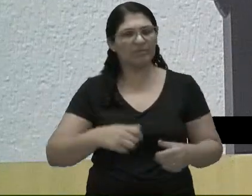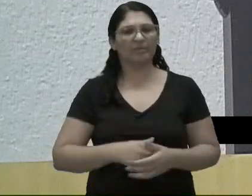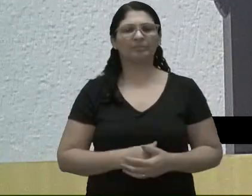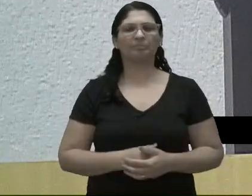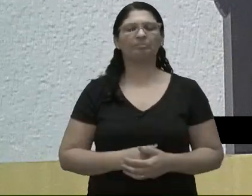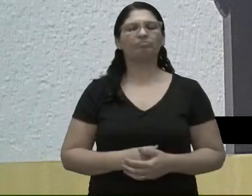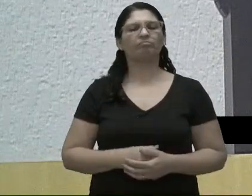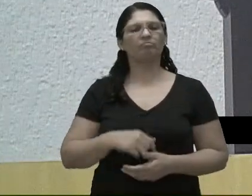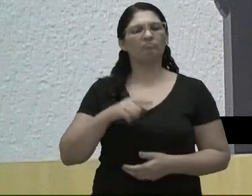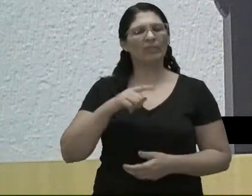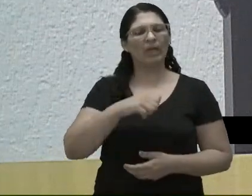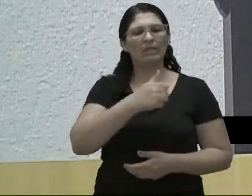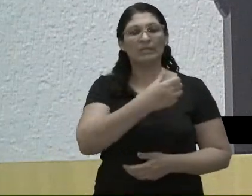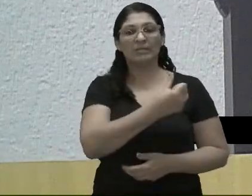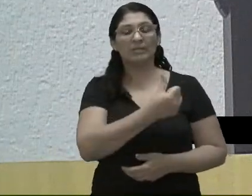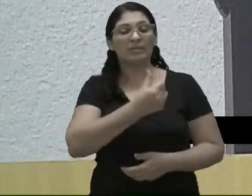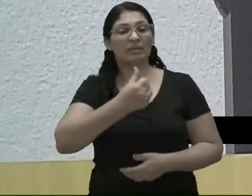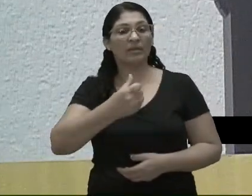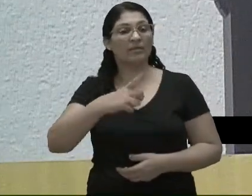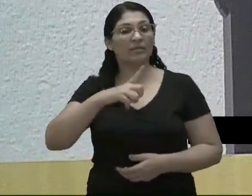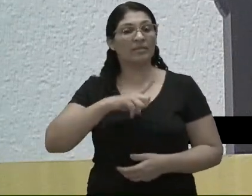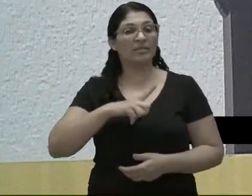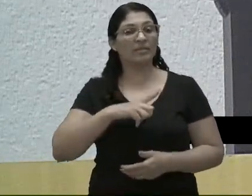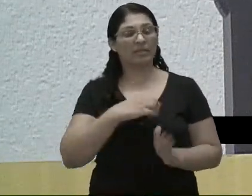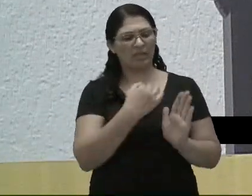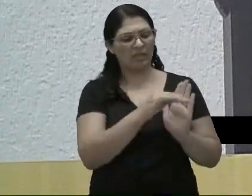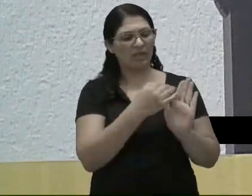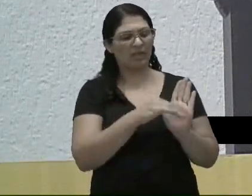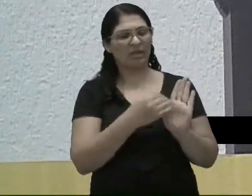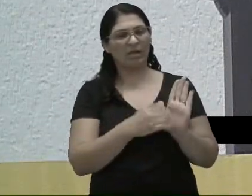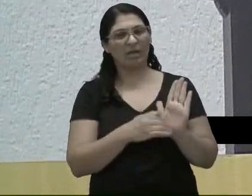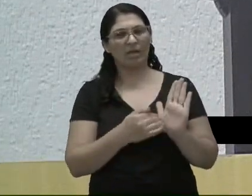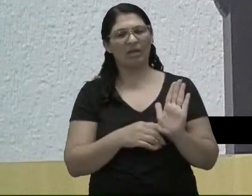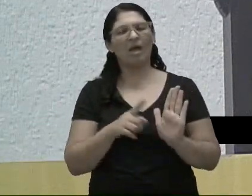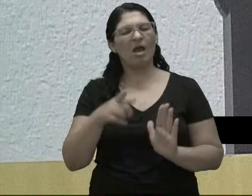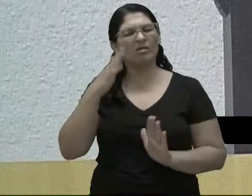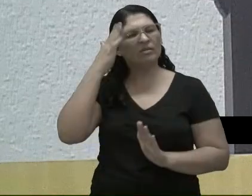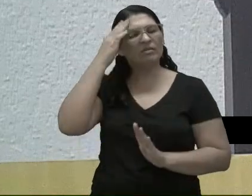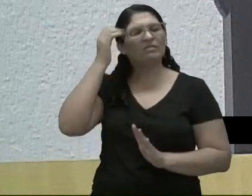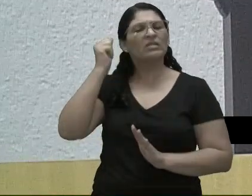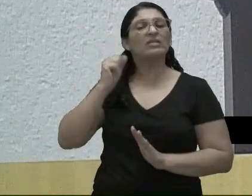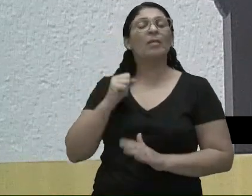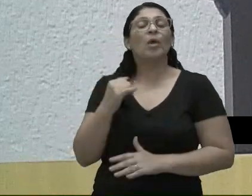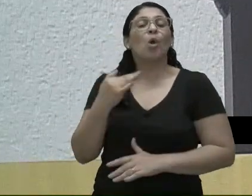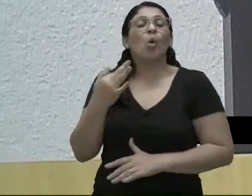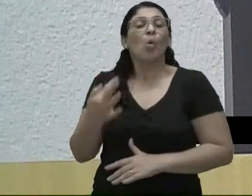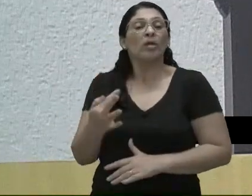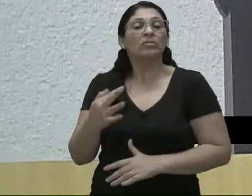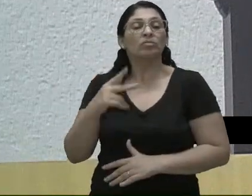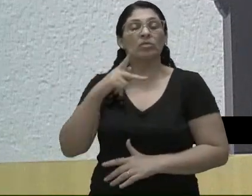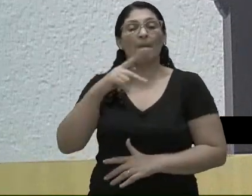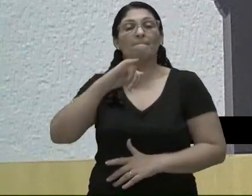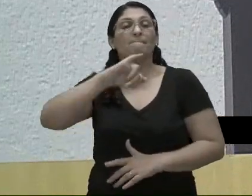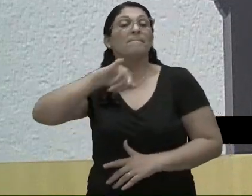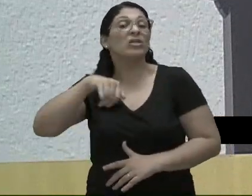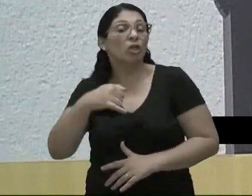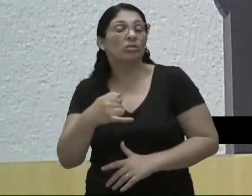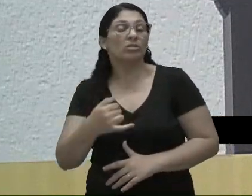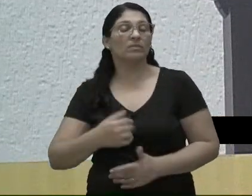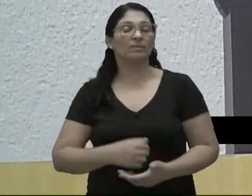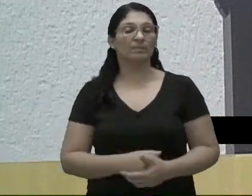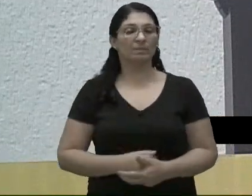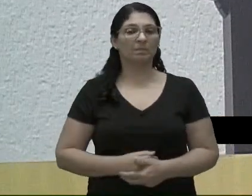Desses 166 que tem aqui no termo de referência, você sabe dizer quantos são PJs?